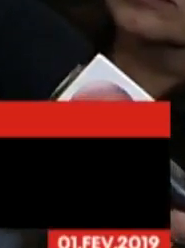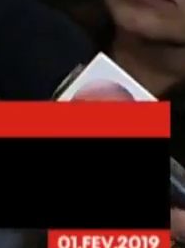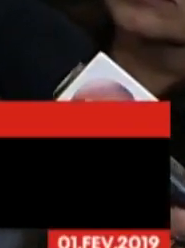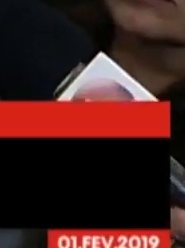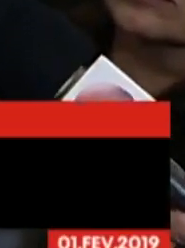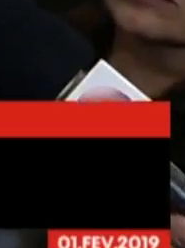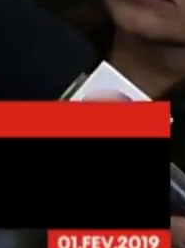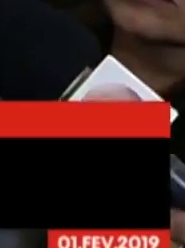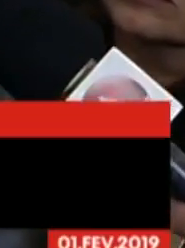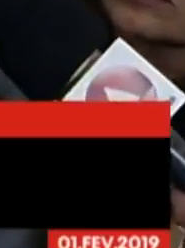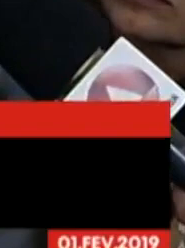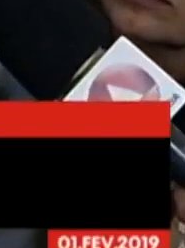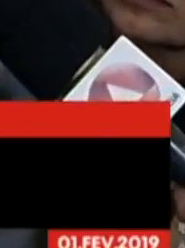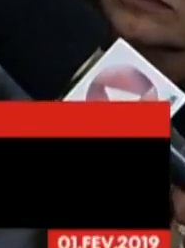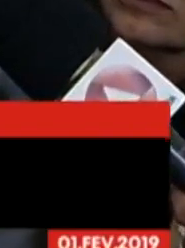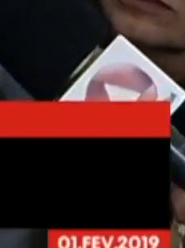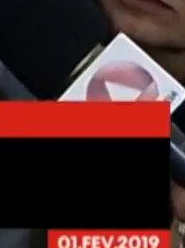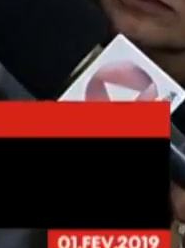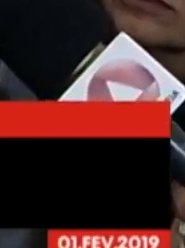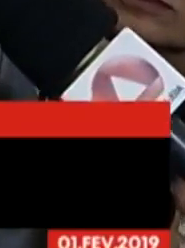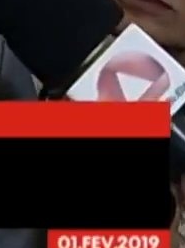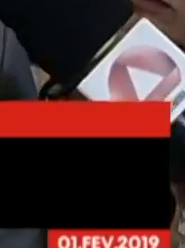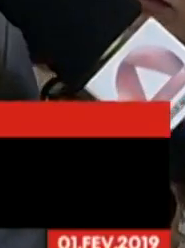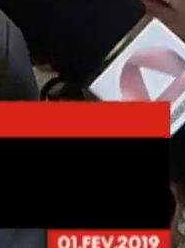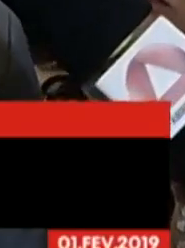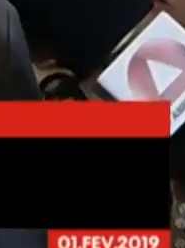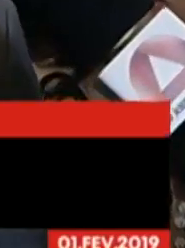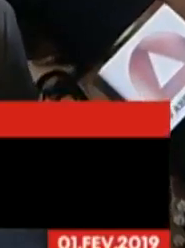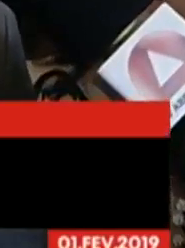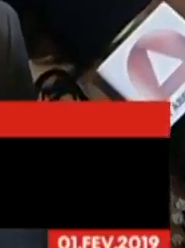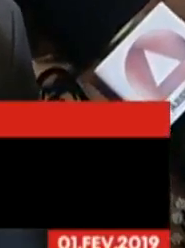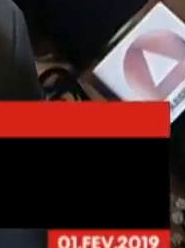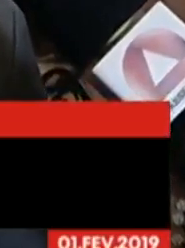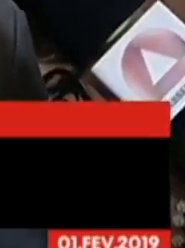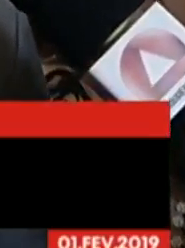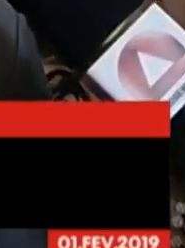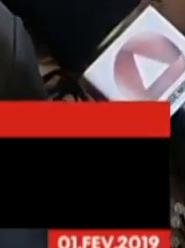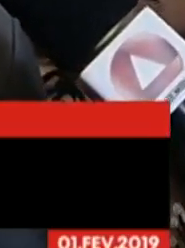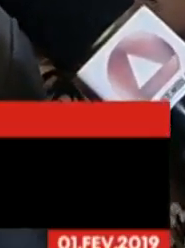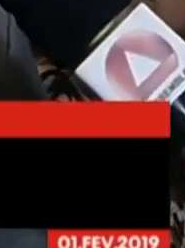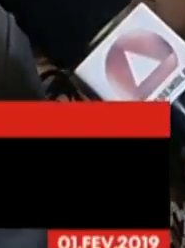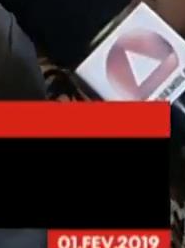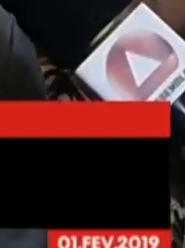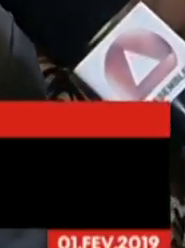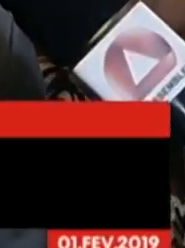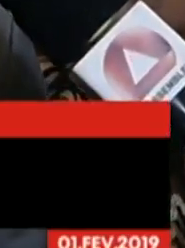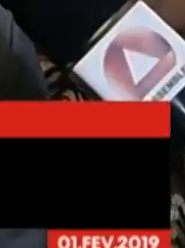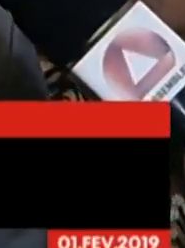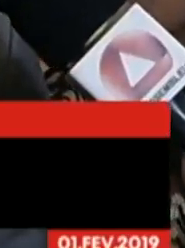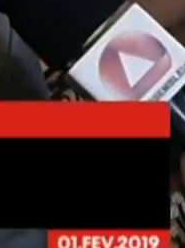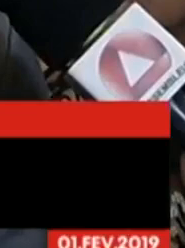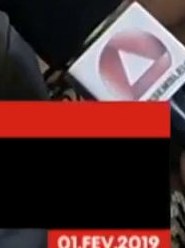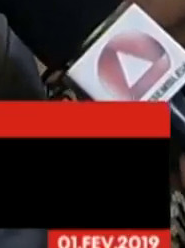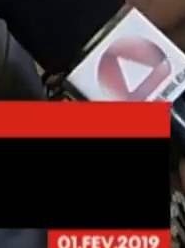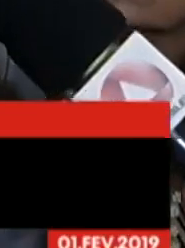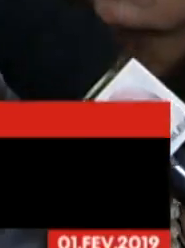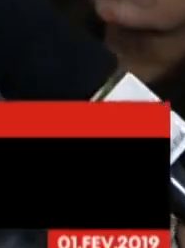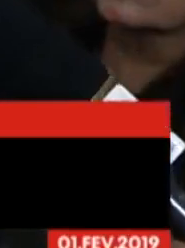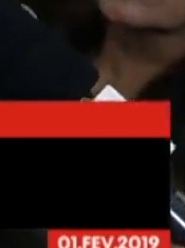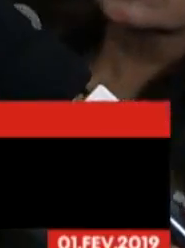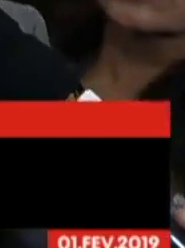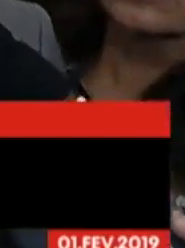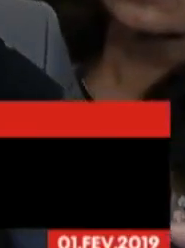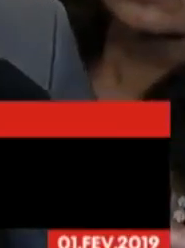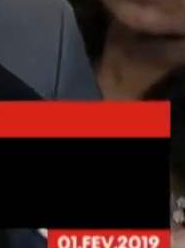poupariam os governadores e as assembleias de perderem um tempo que pode ser dedicado para muitas outras